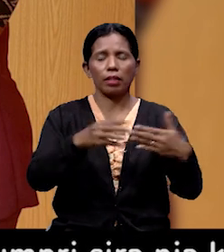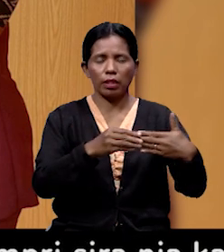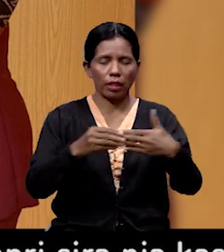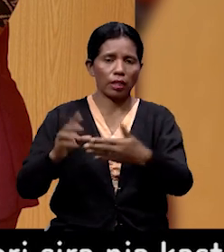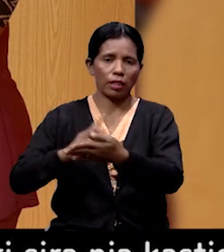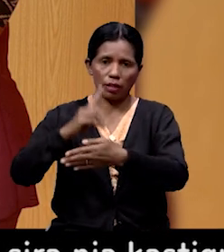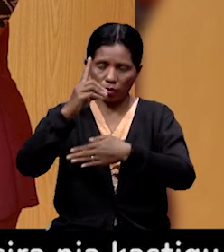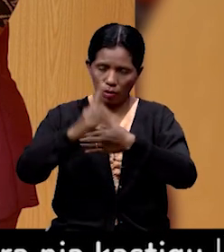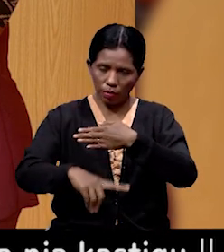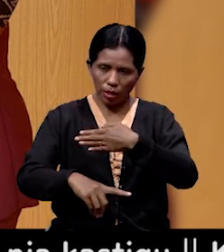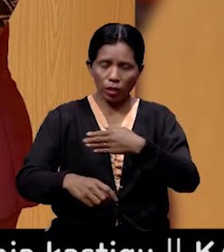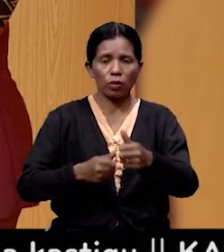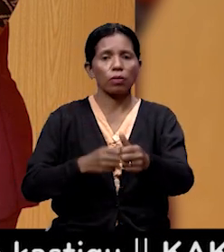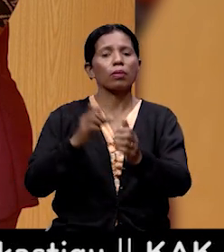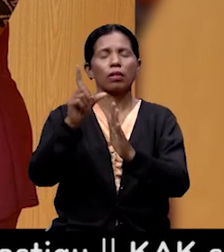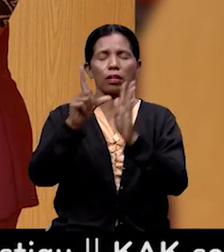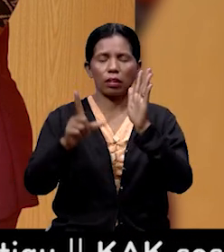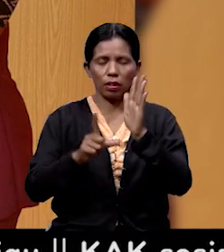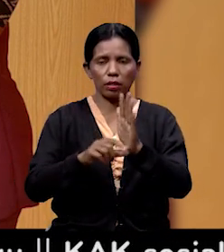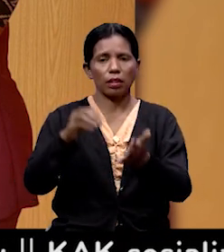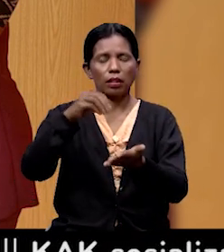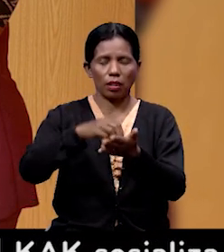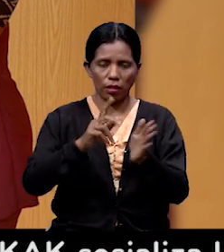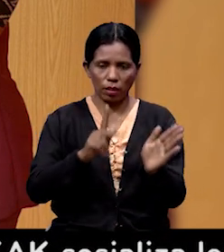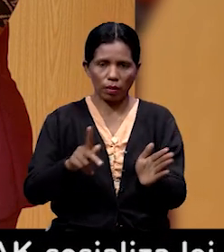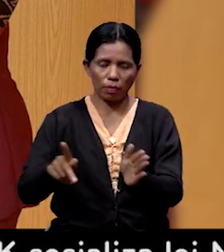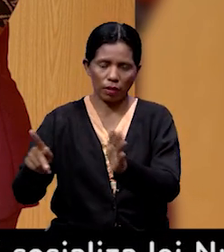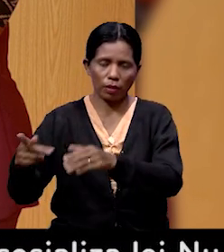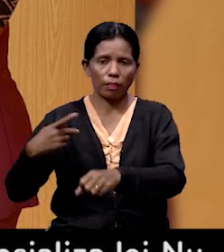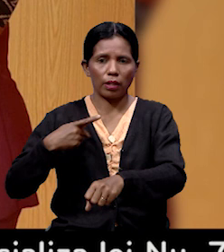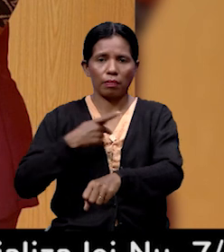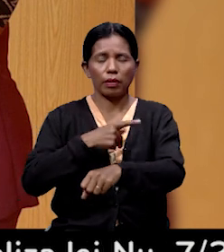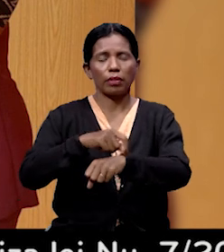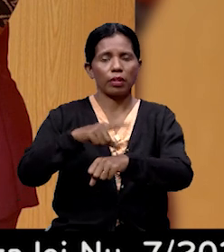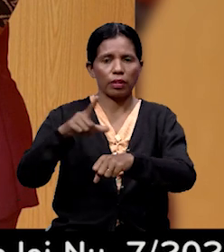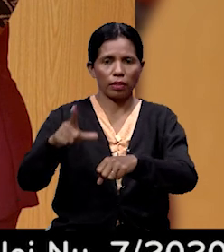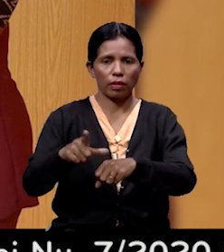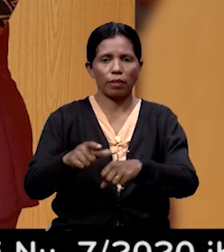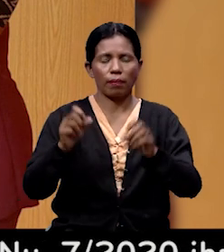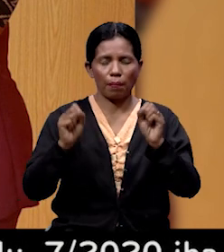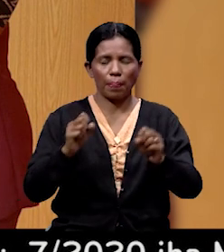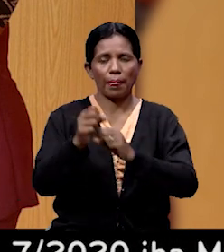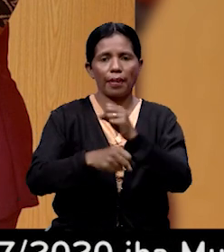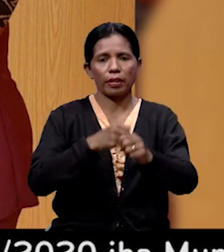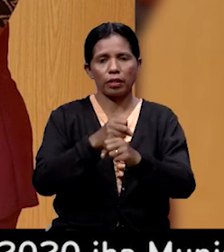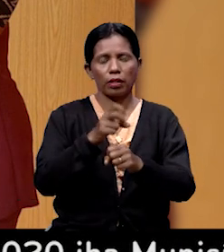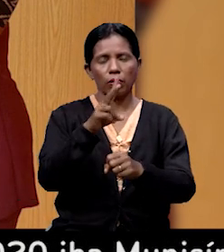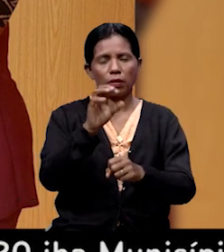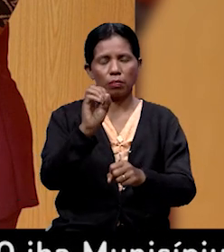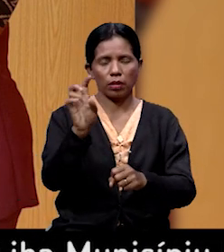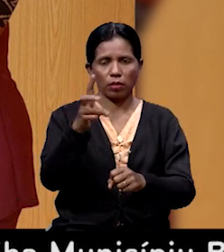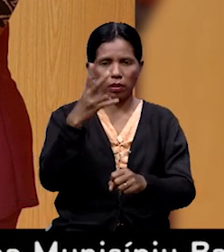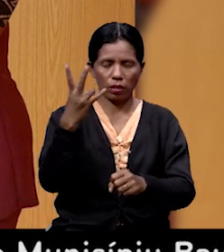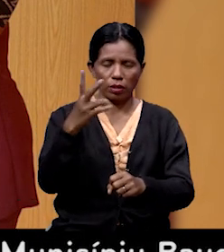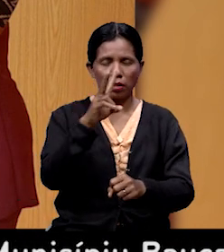desenvolvimento institucional nebe refleta e a plano estratégico parlamento nacional nian tinan rihun rua san luresin hitu to rihun